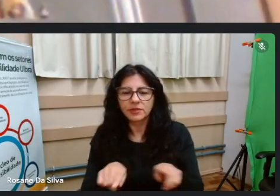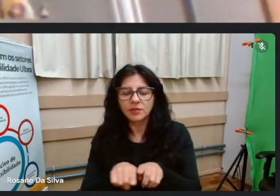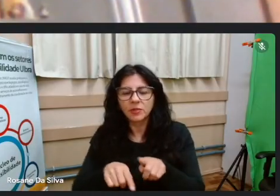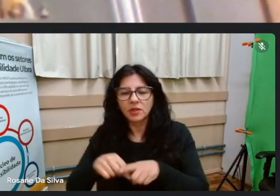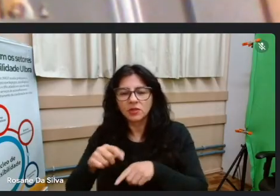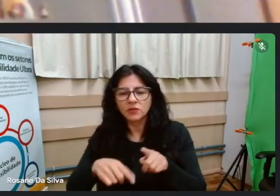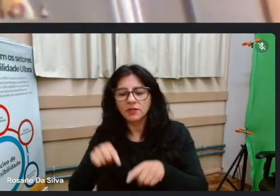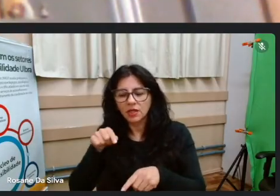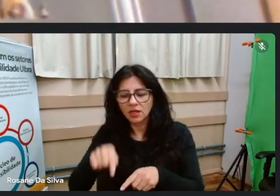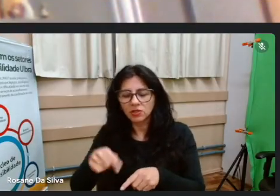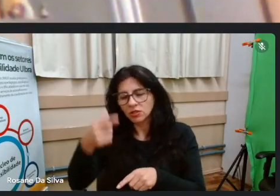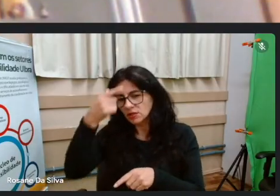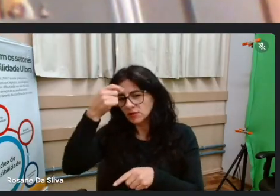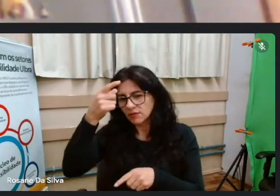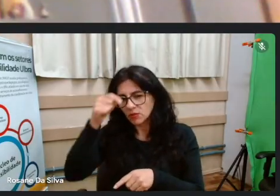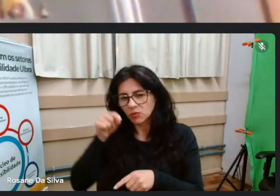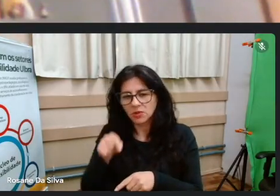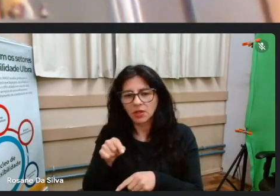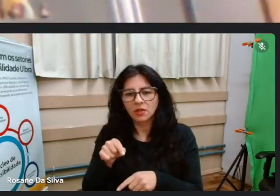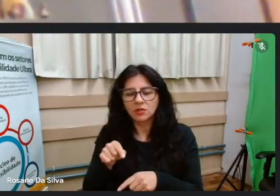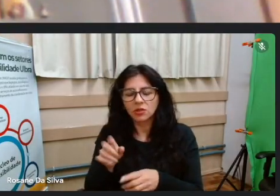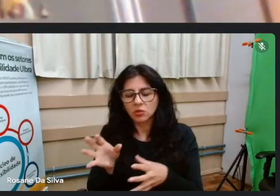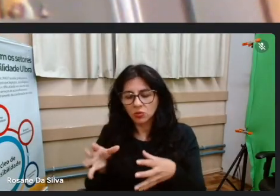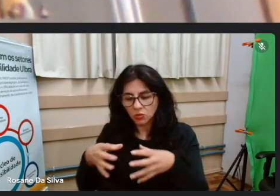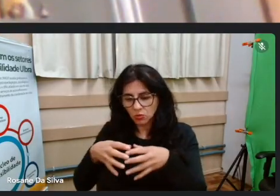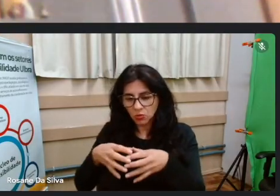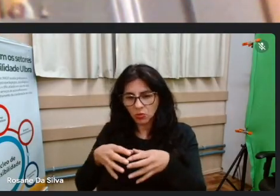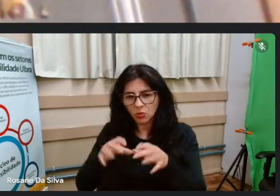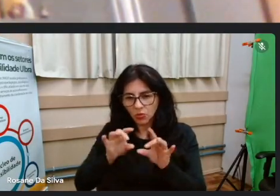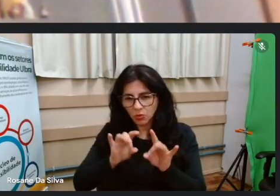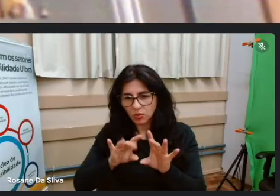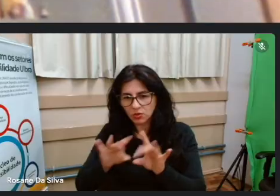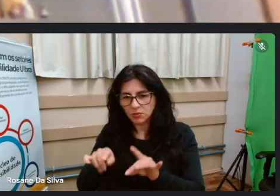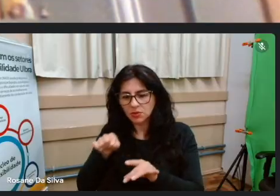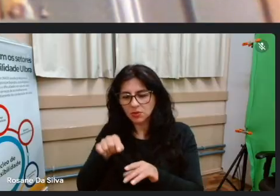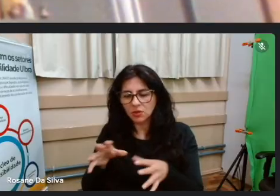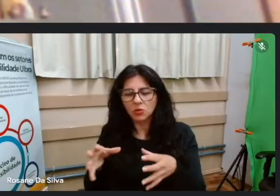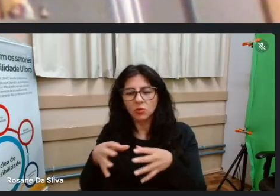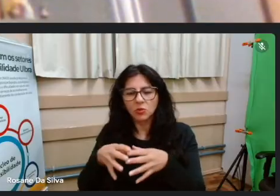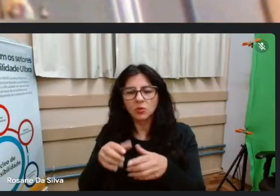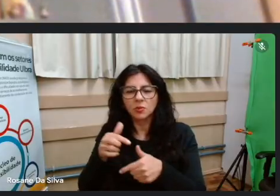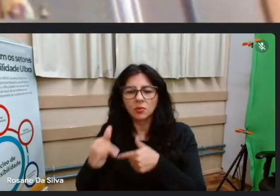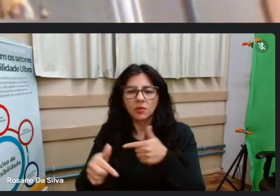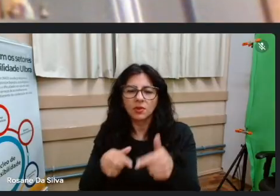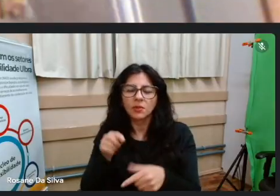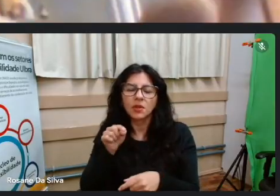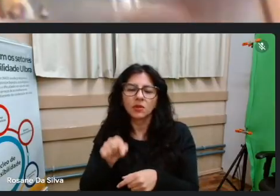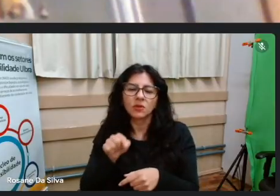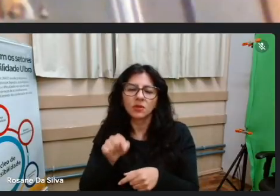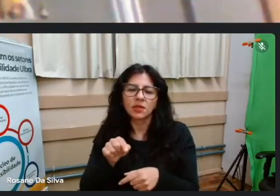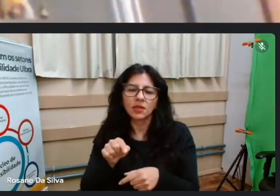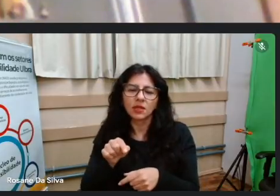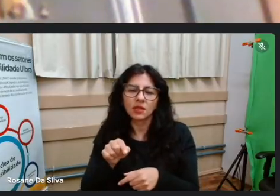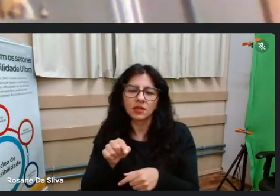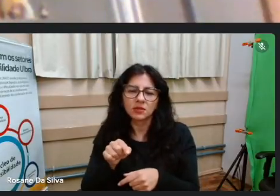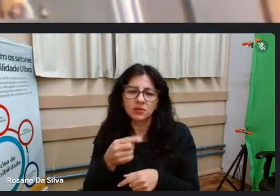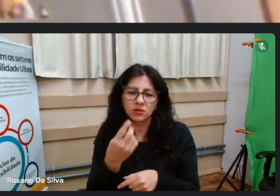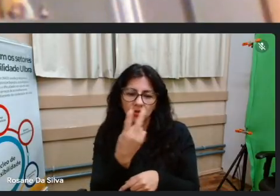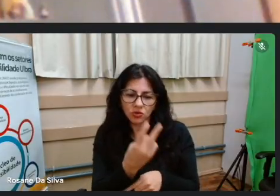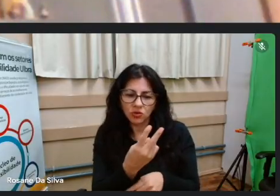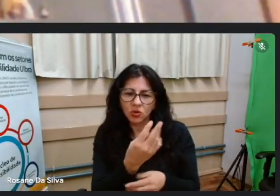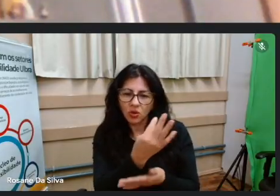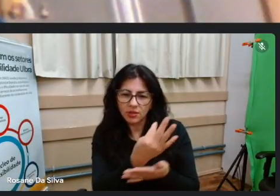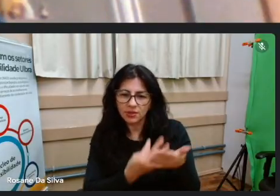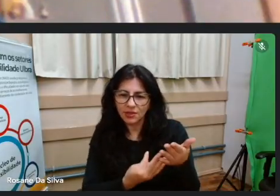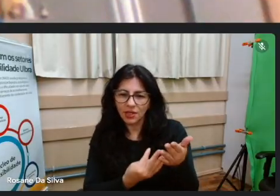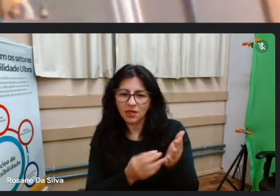na univers do nosso grupo em especial do grupo que trabalhou nesses dois textos que eu enviei que na verdade